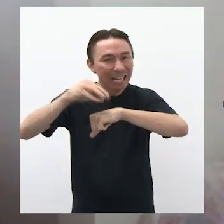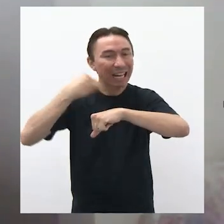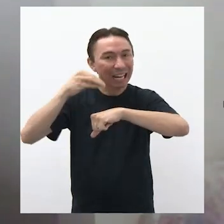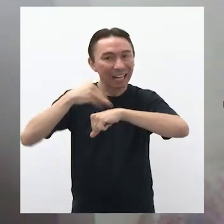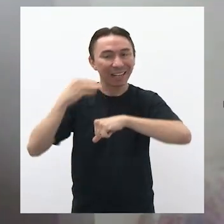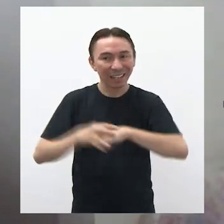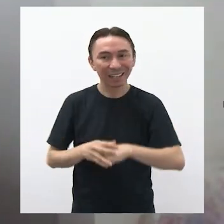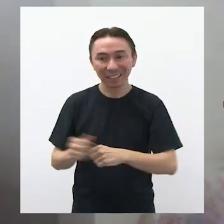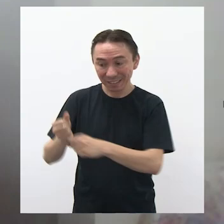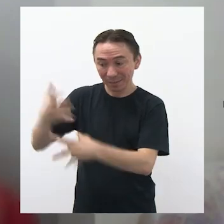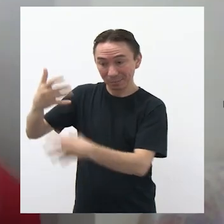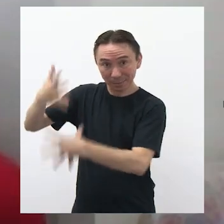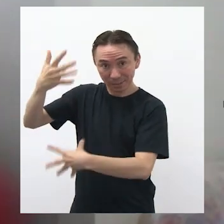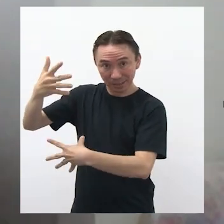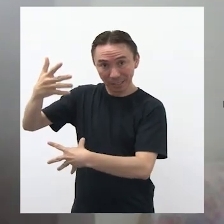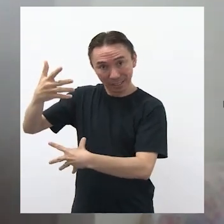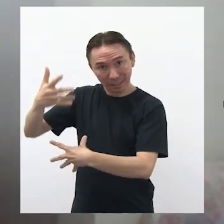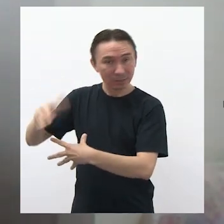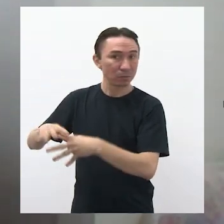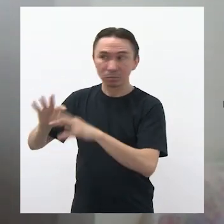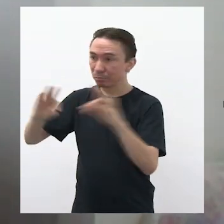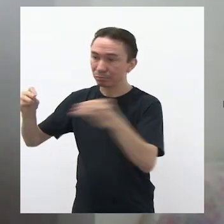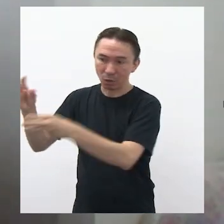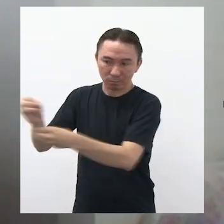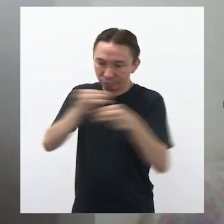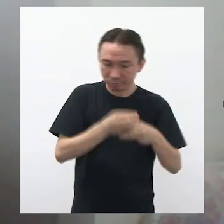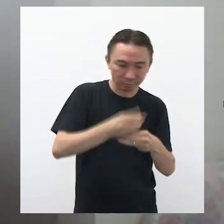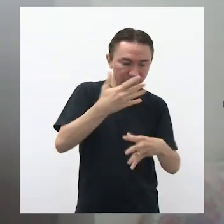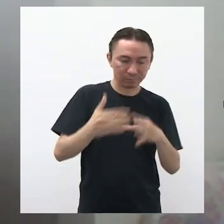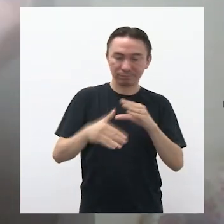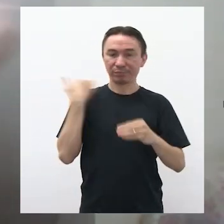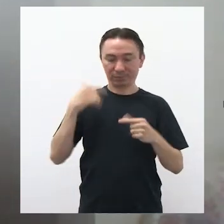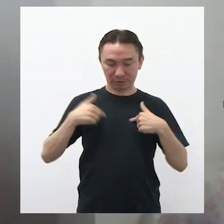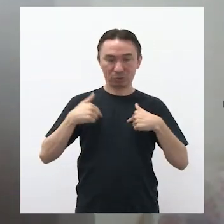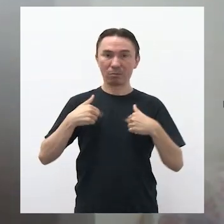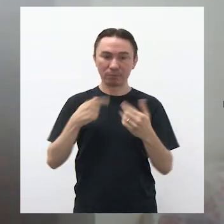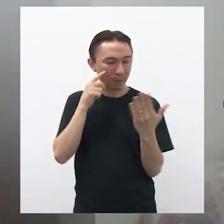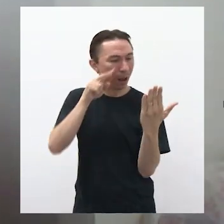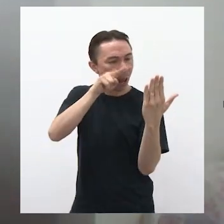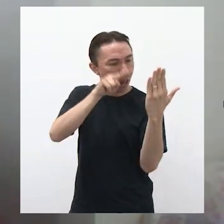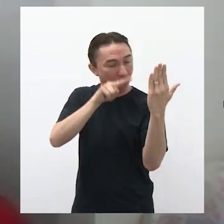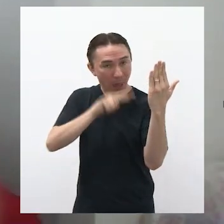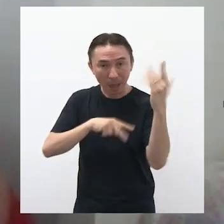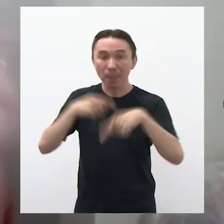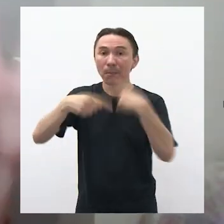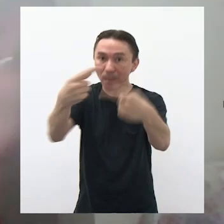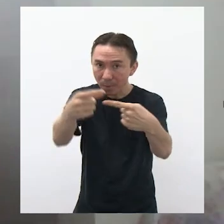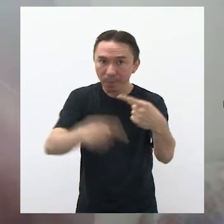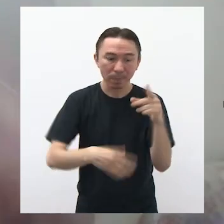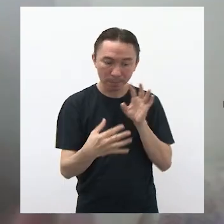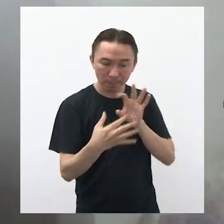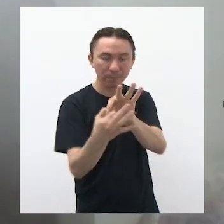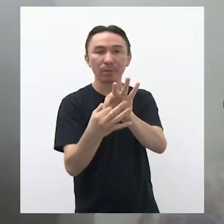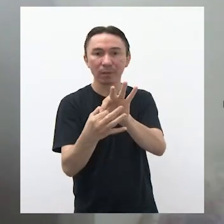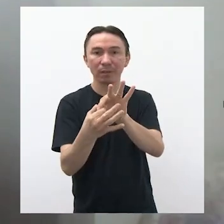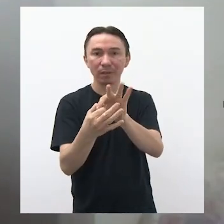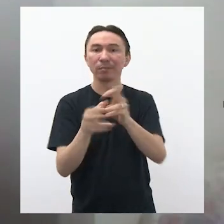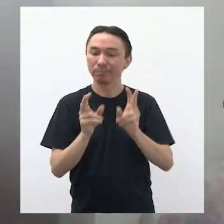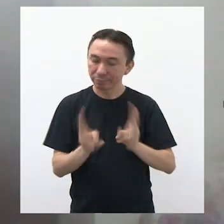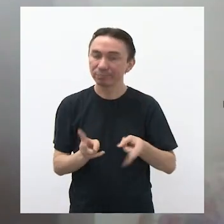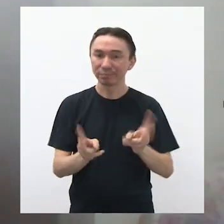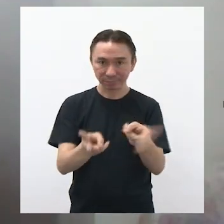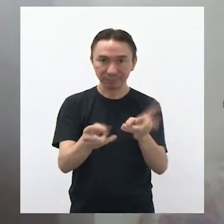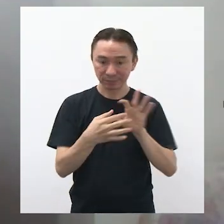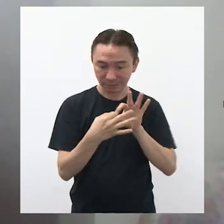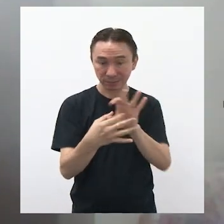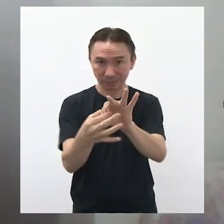recolher, ela me passa, e a gente começa o nosso próximo encontro a partir dessas reflexões e ampliando e caminhando, dando um passo